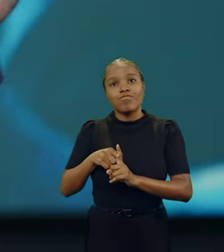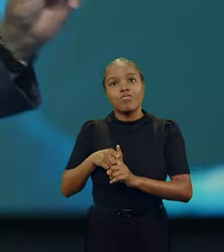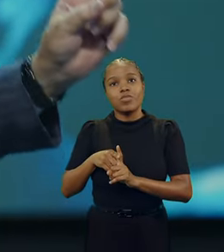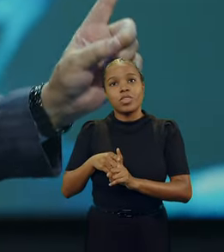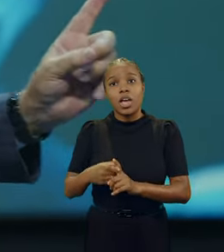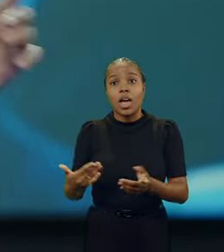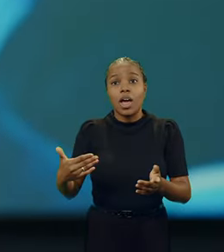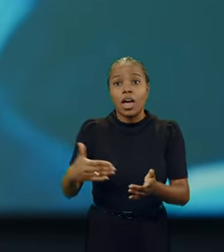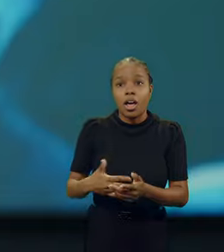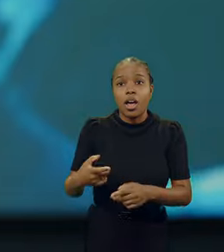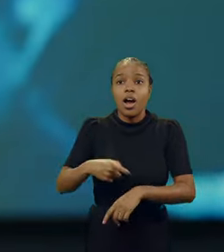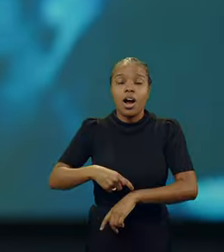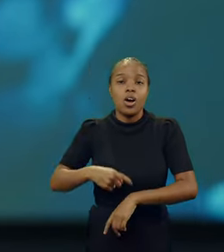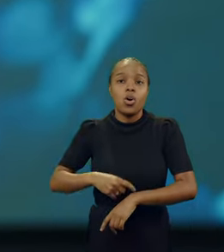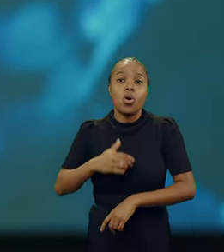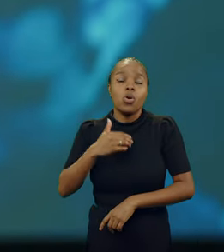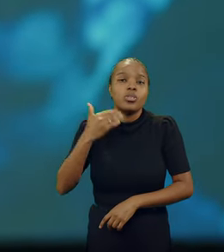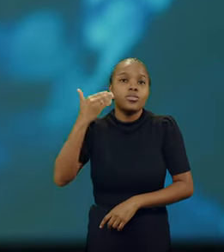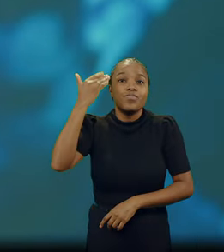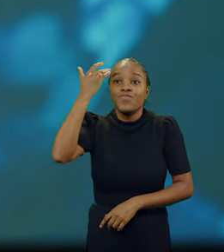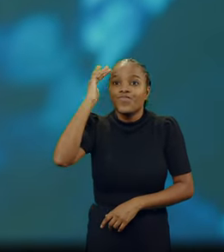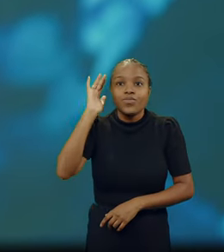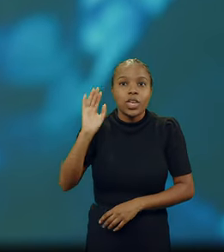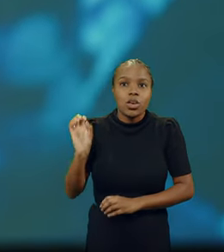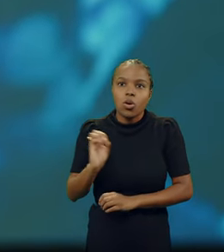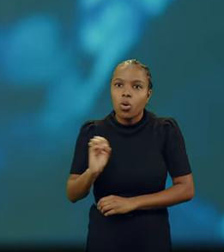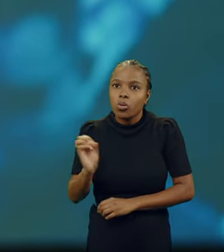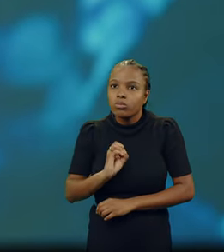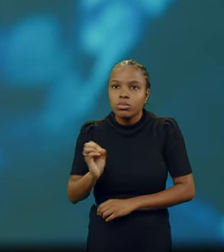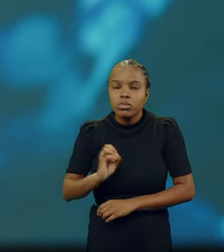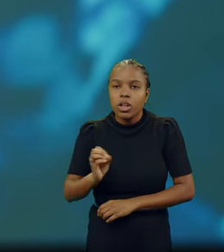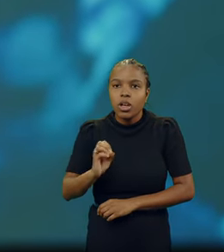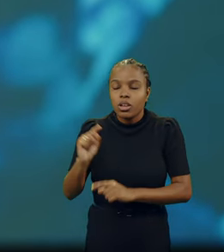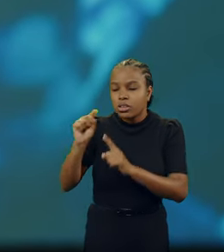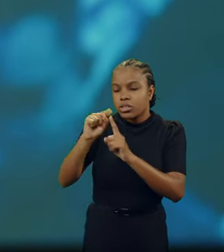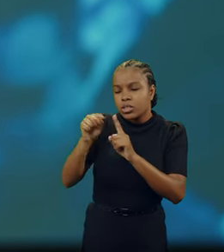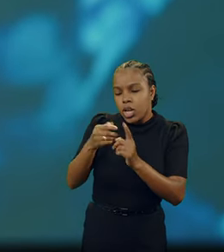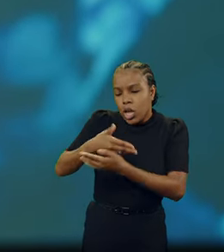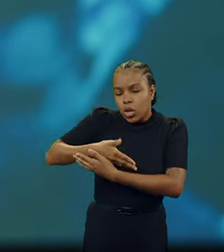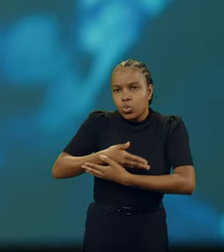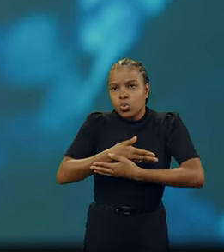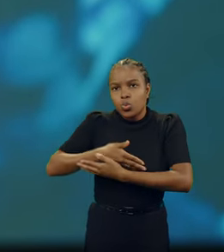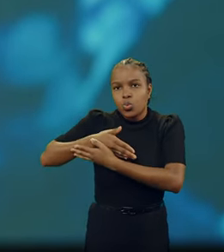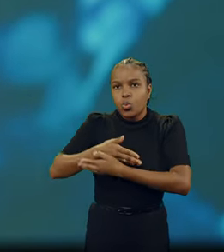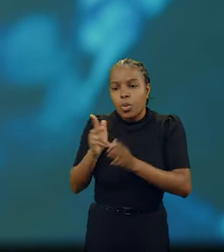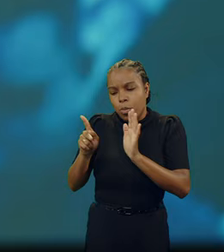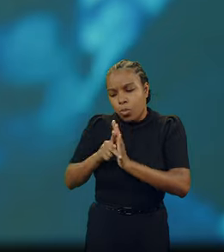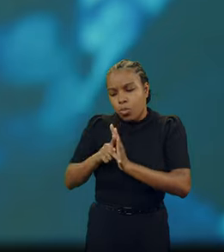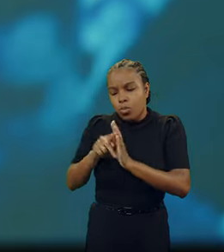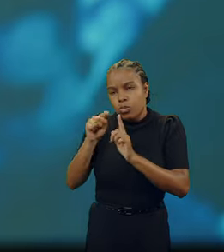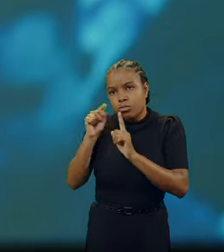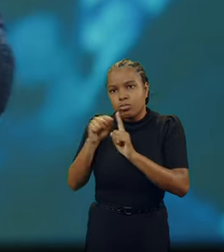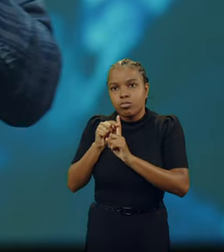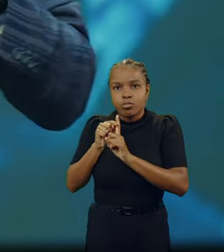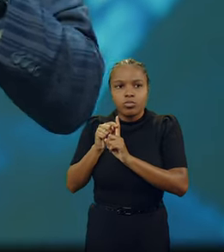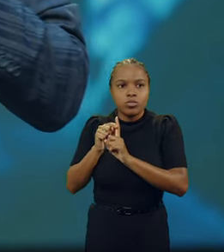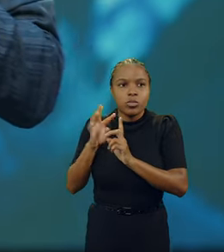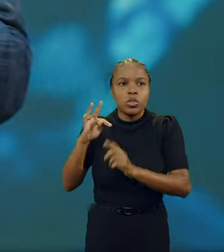ninguém não pensou nem na criança que estava no ventre de Tamar.